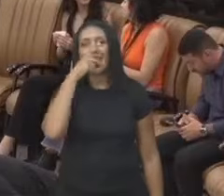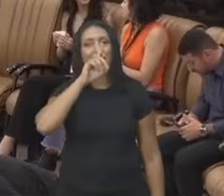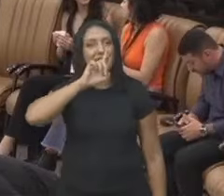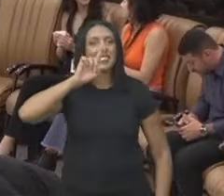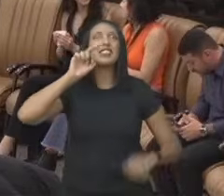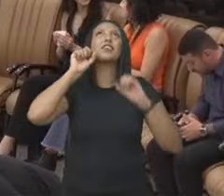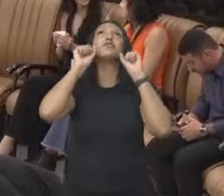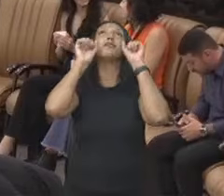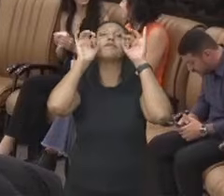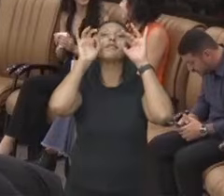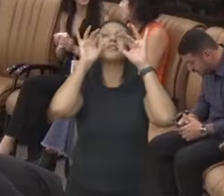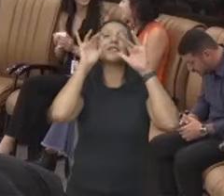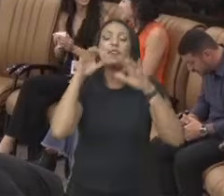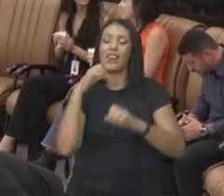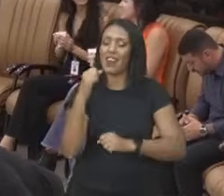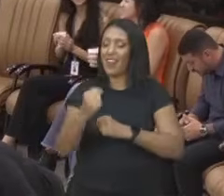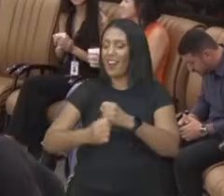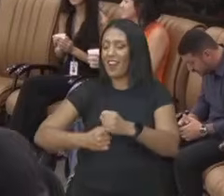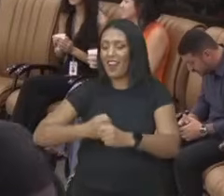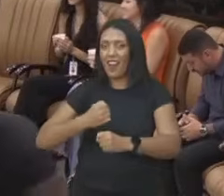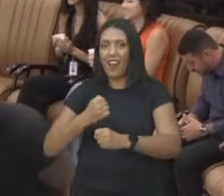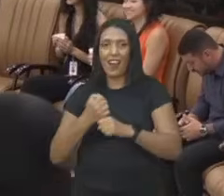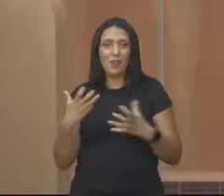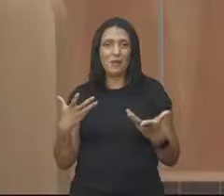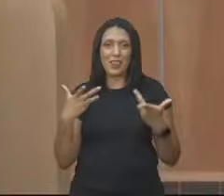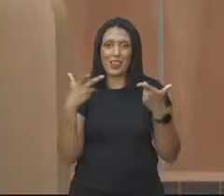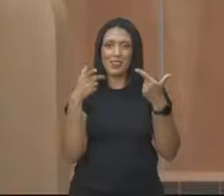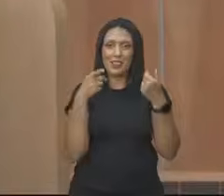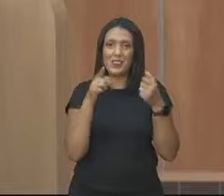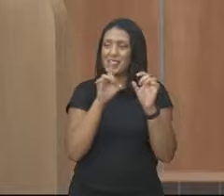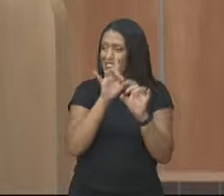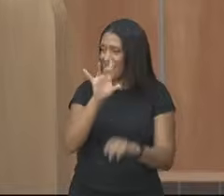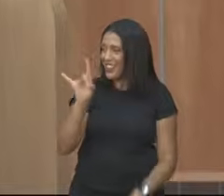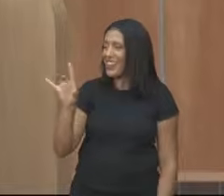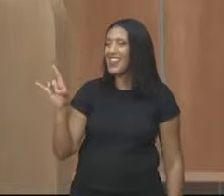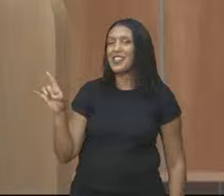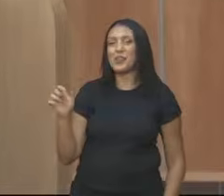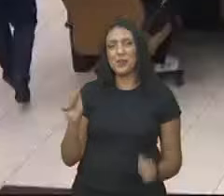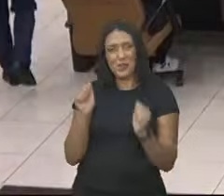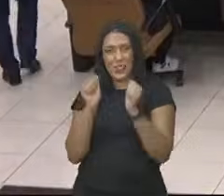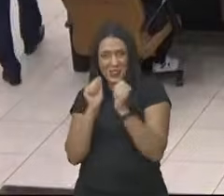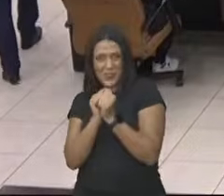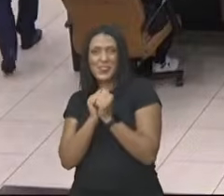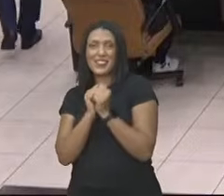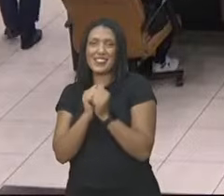abençoe e um excelente ano para todos nós. Tamo junto.